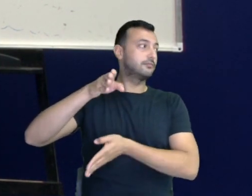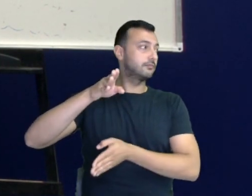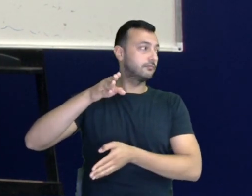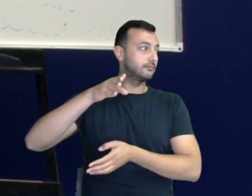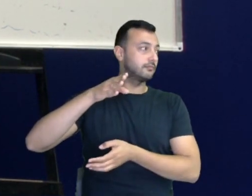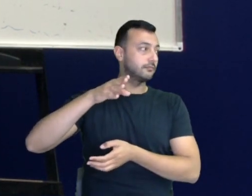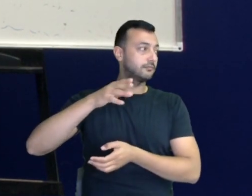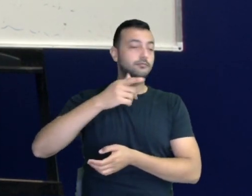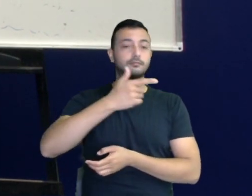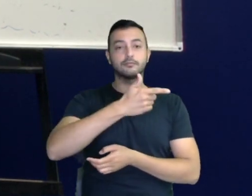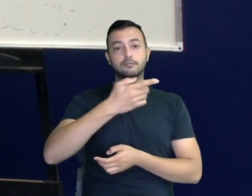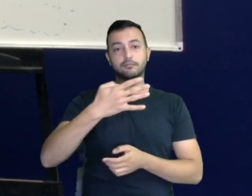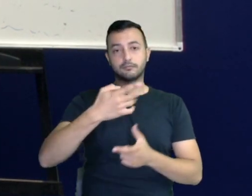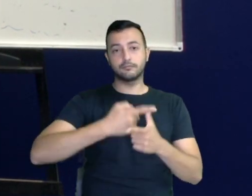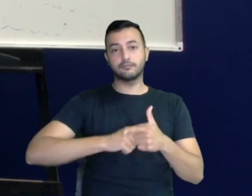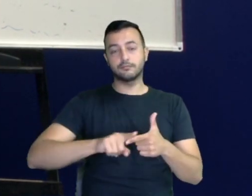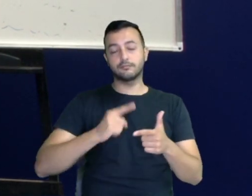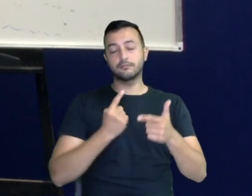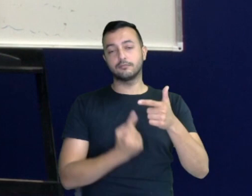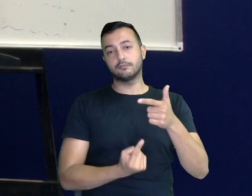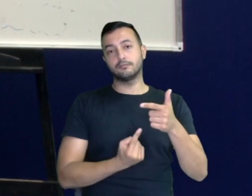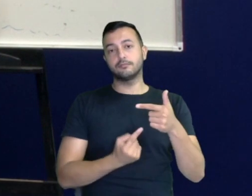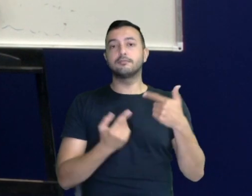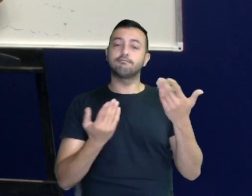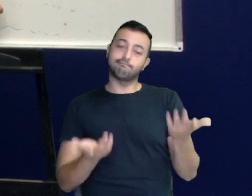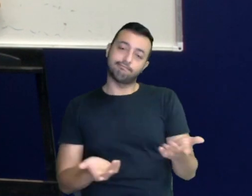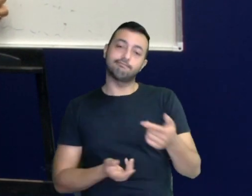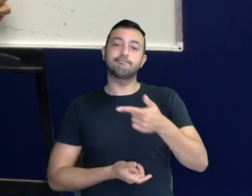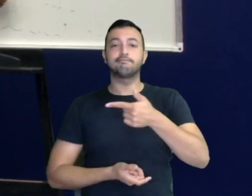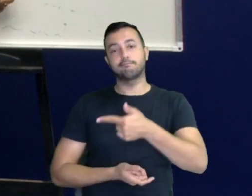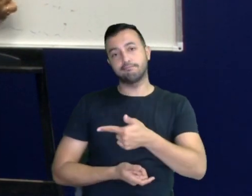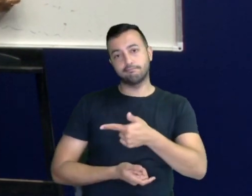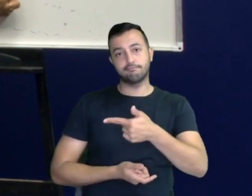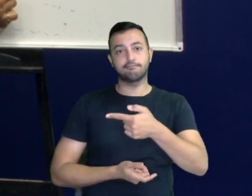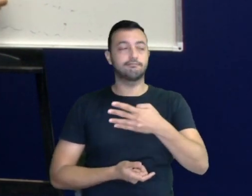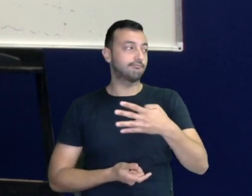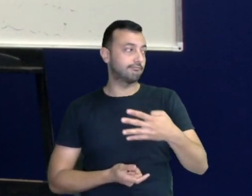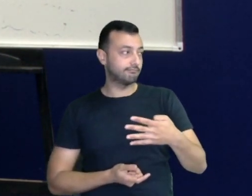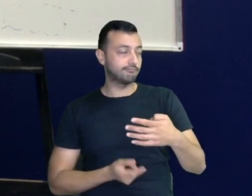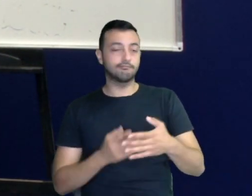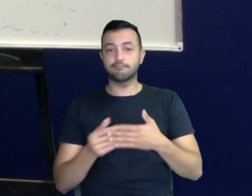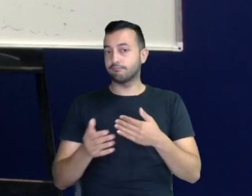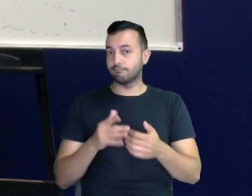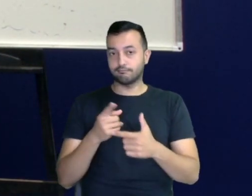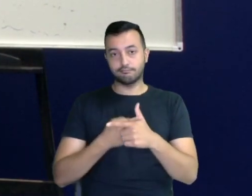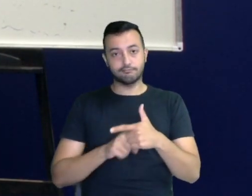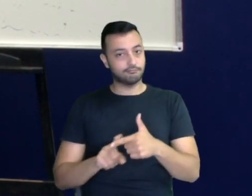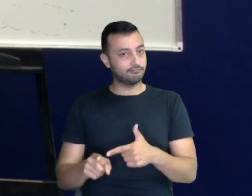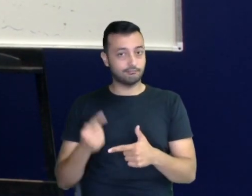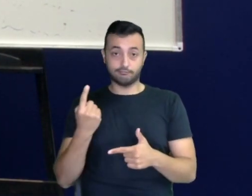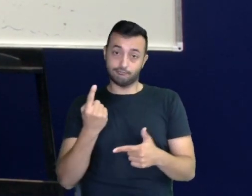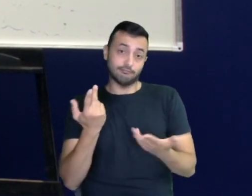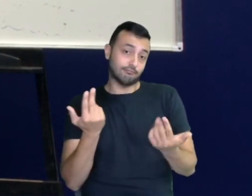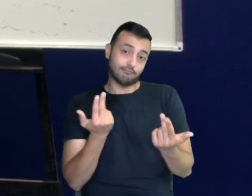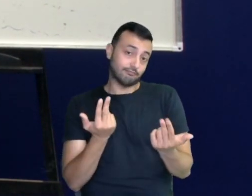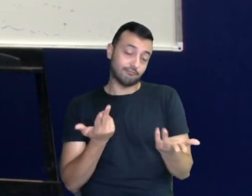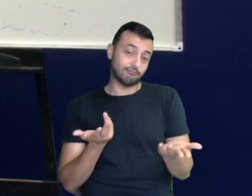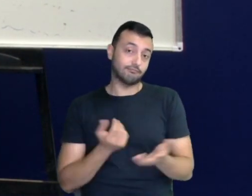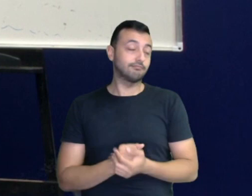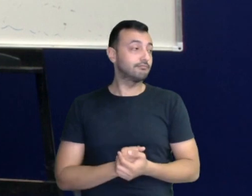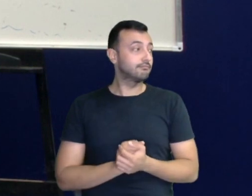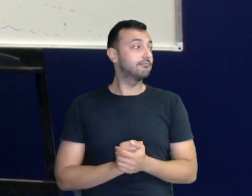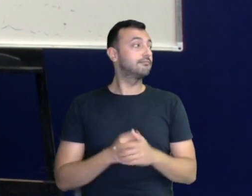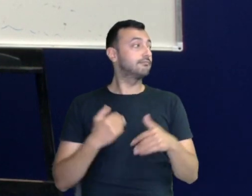e fica apenas 24 dividido por 1, que dá exatamente, qualquer número dividido por 1 dá exatamente ele mesmo, né,